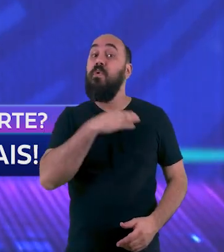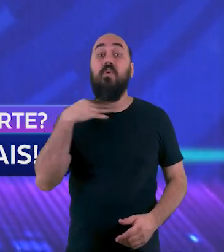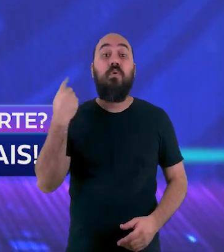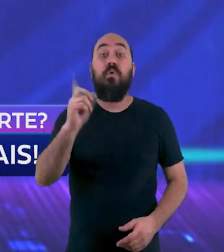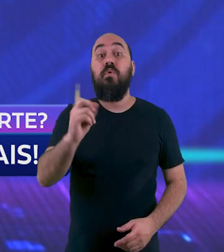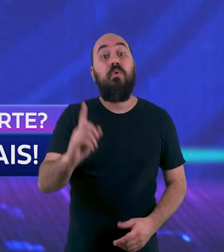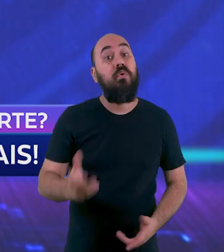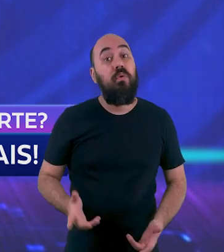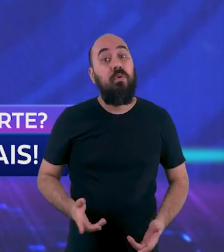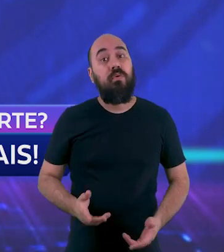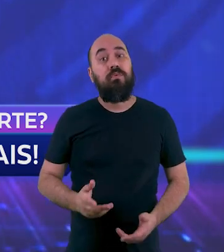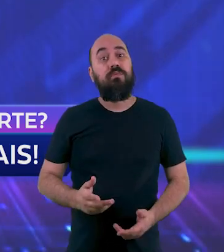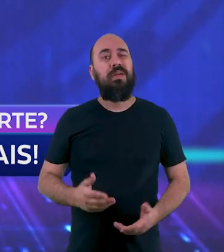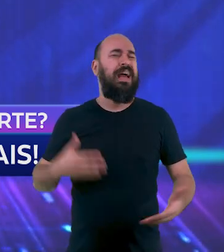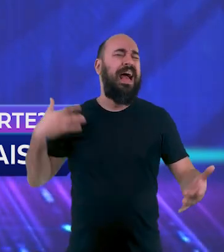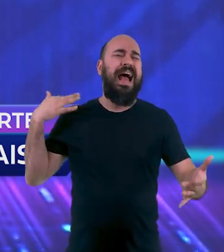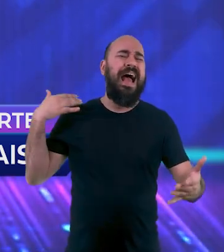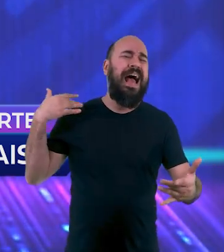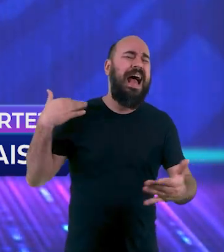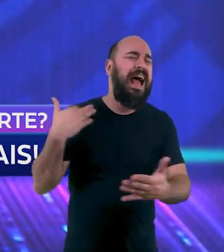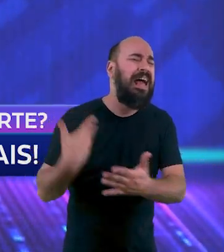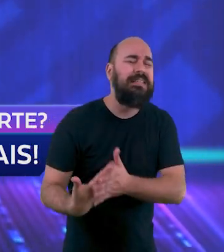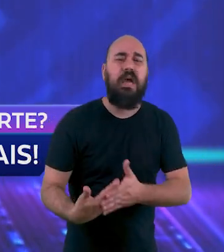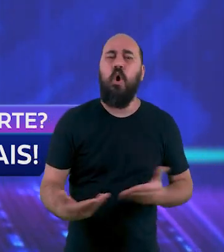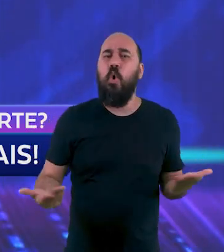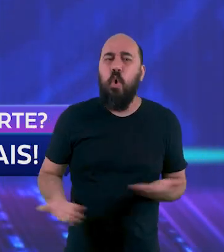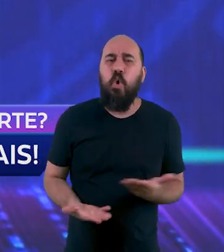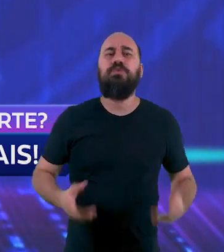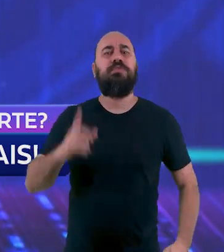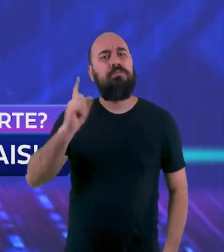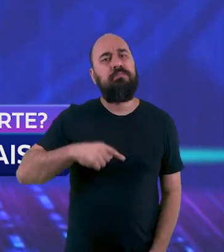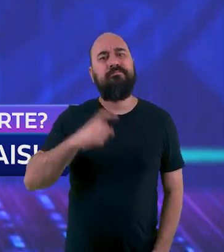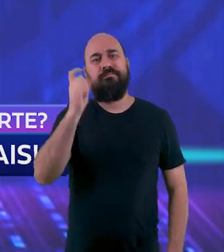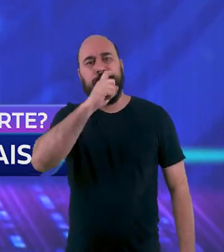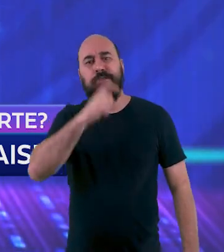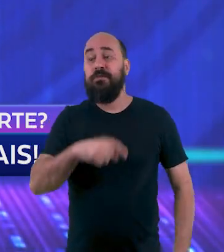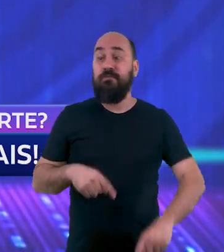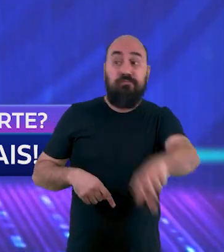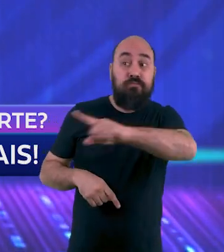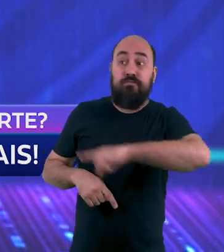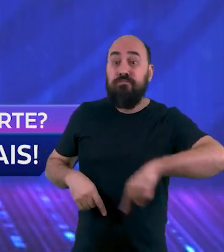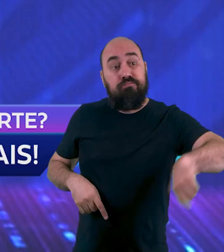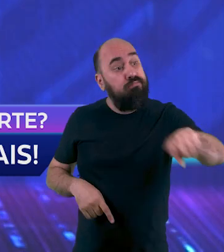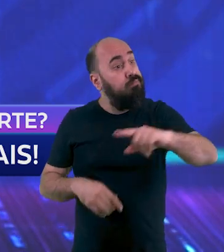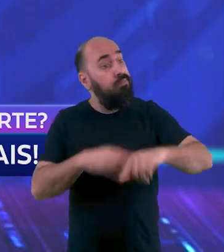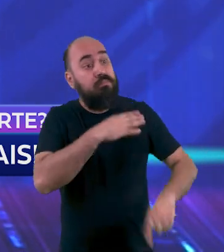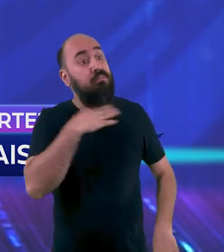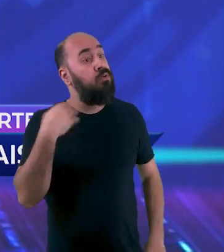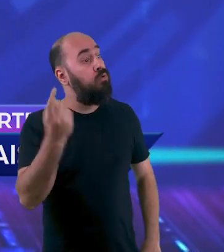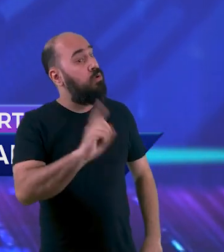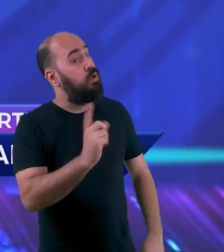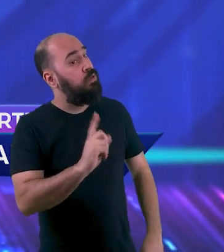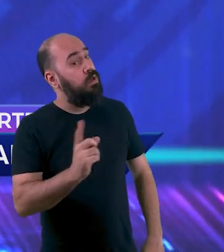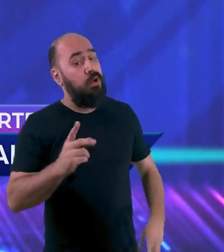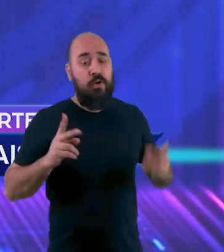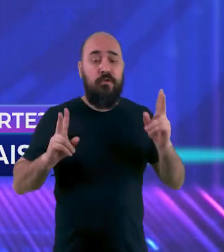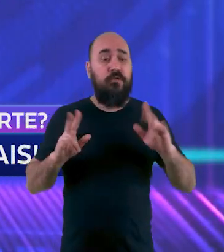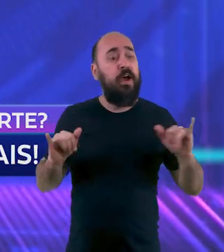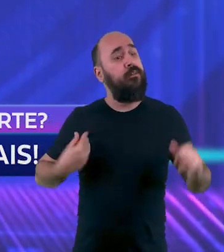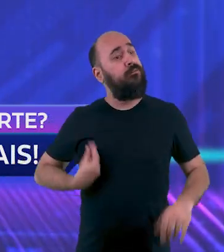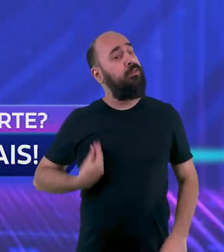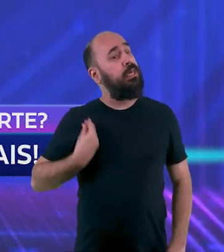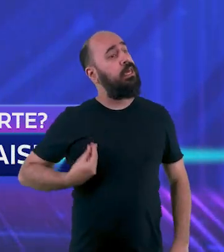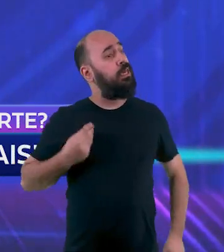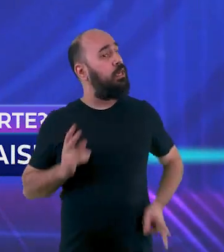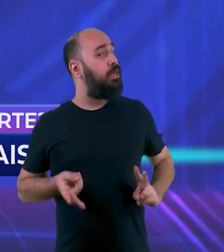até hoje? Ele trabalha para as pessoas acreditarem de que elas não vão morrer. De que elas podem continuar